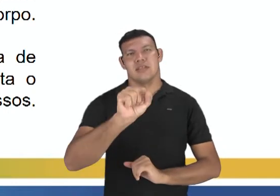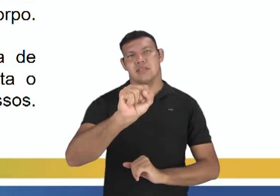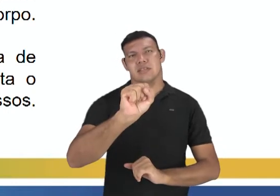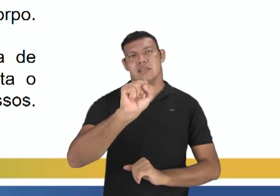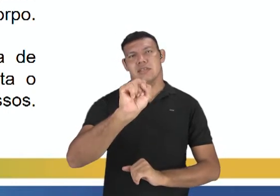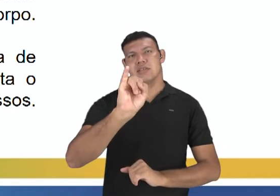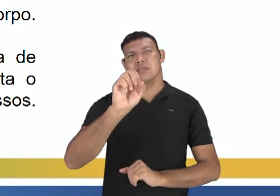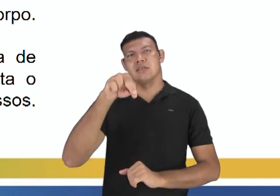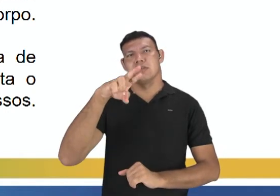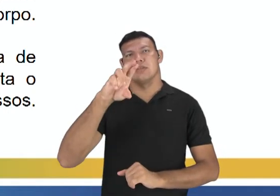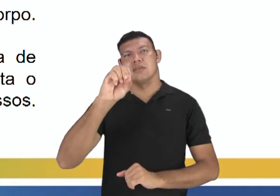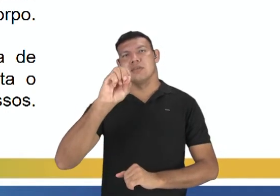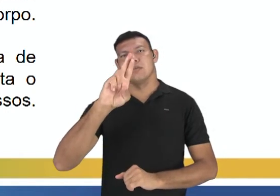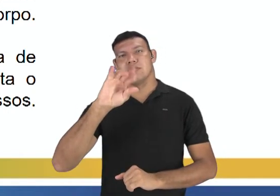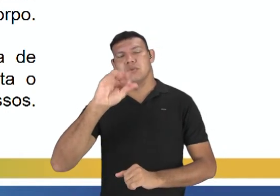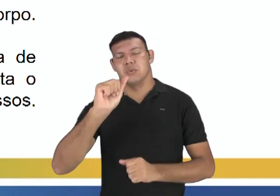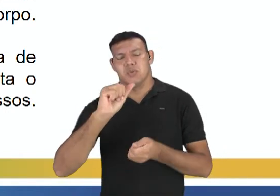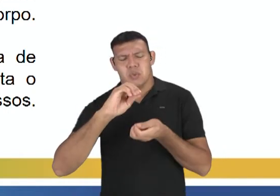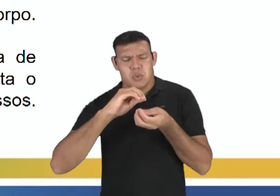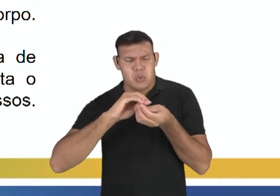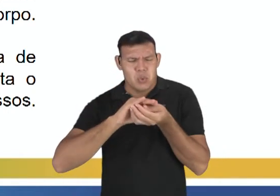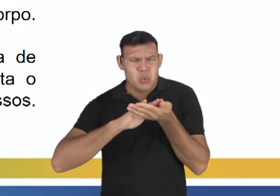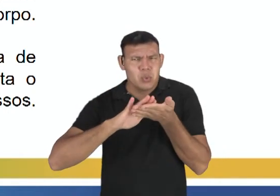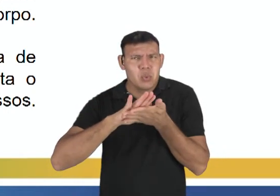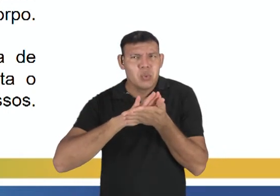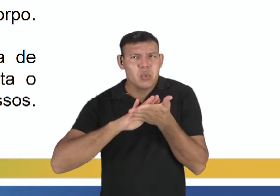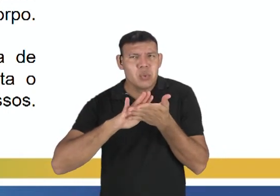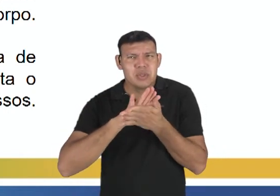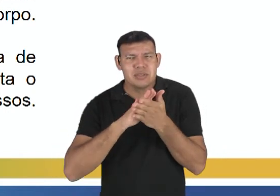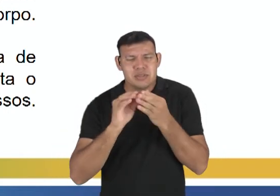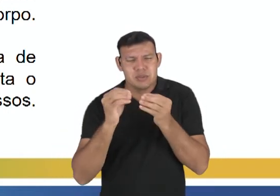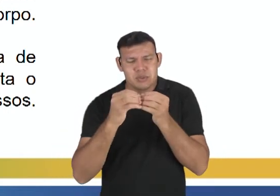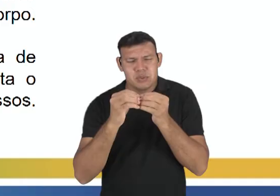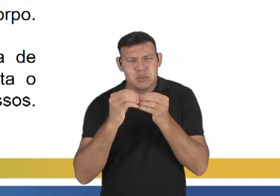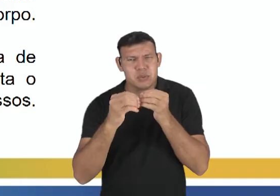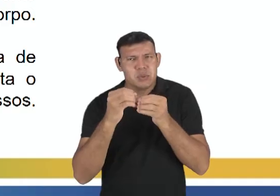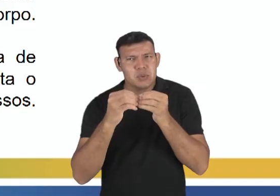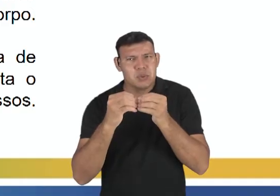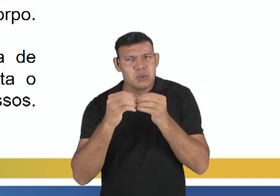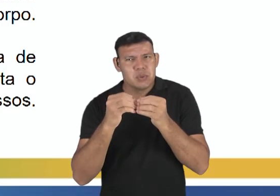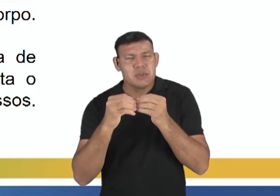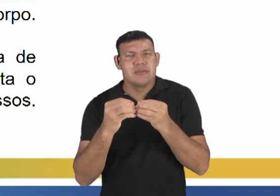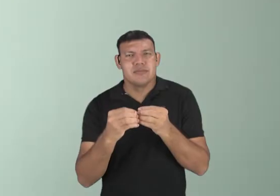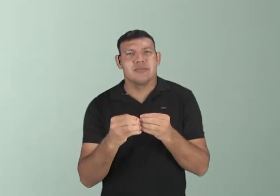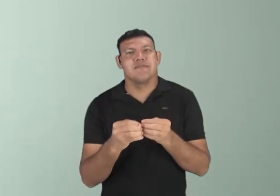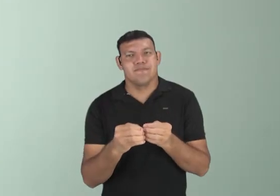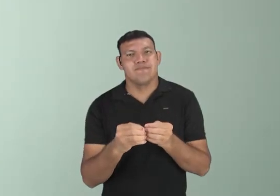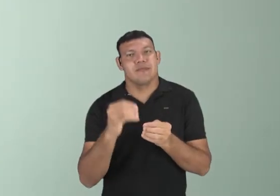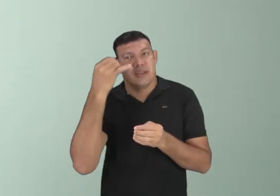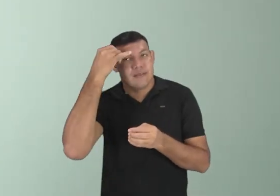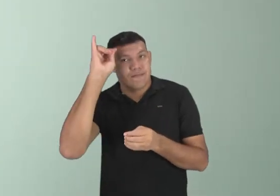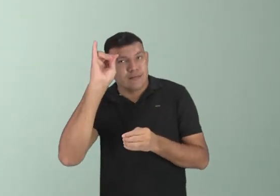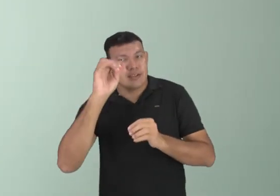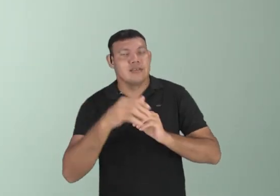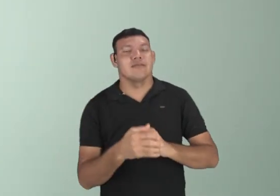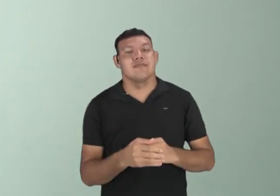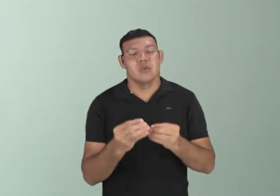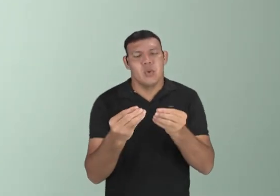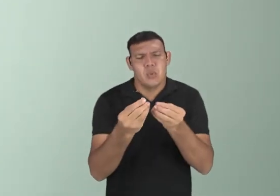o desgaste ocasionado entre esse atrito, tá? Entre os 2 ossos, ou seja, entre os 2